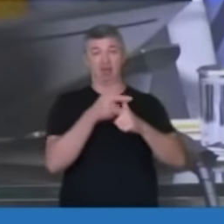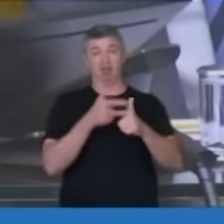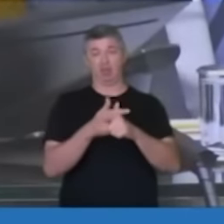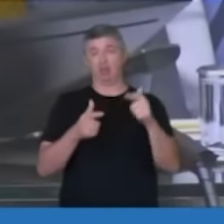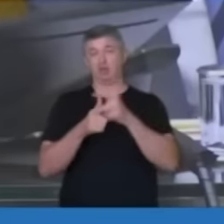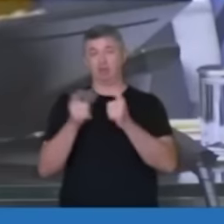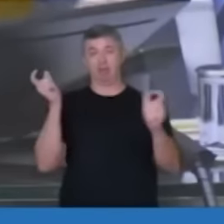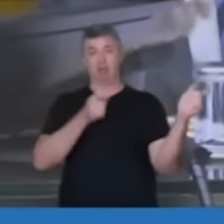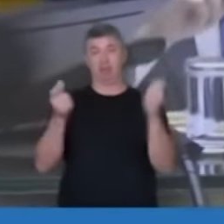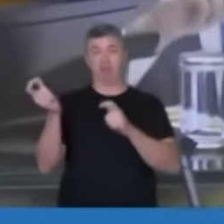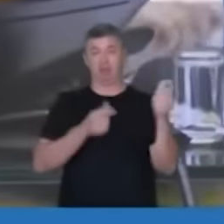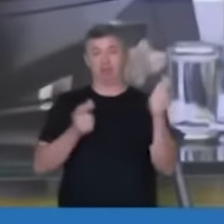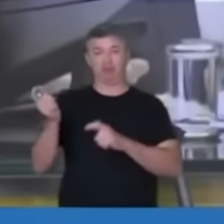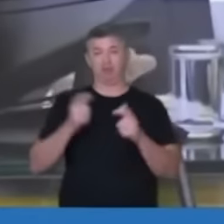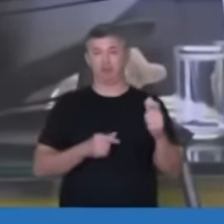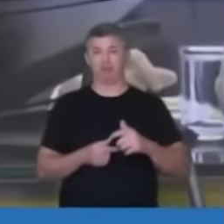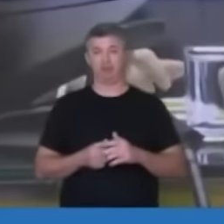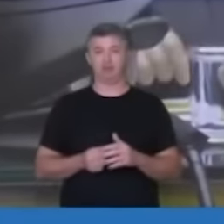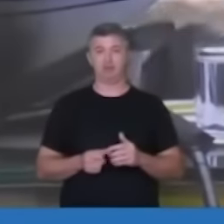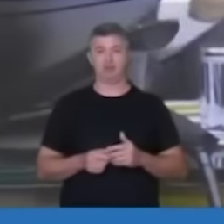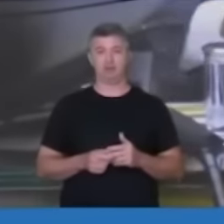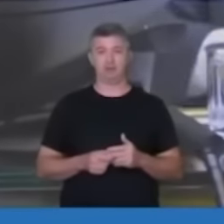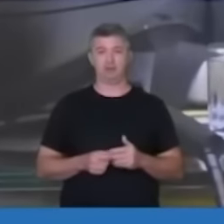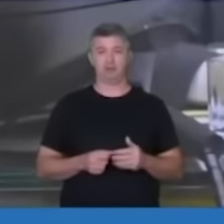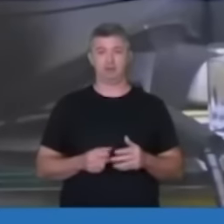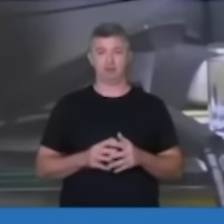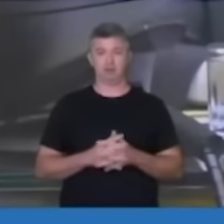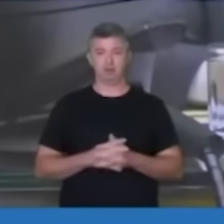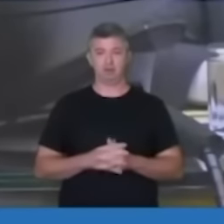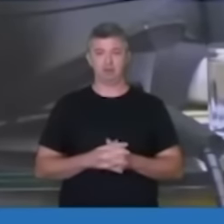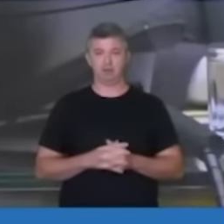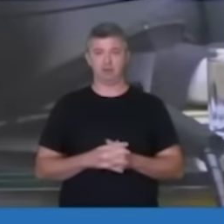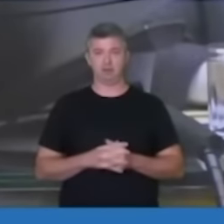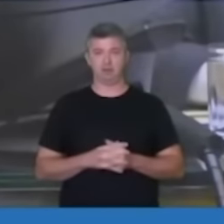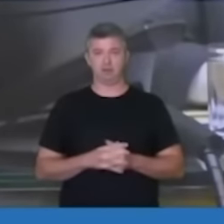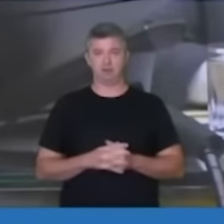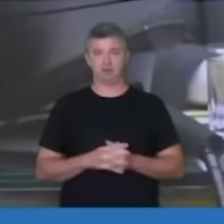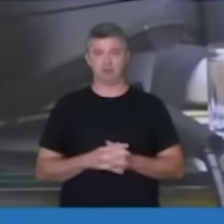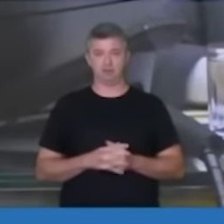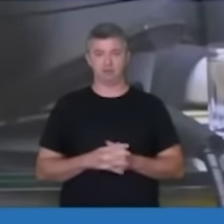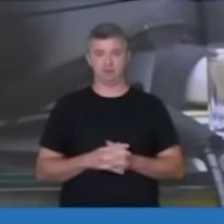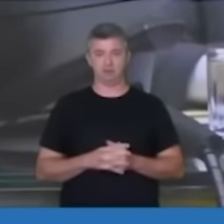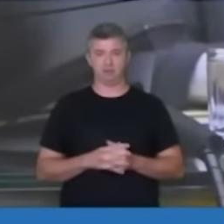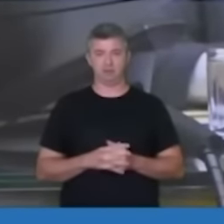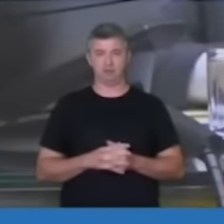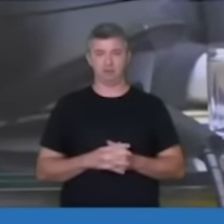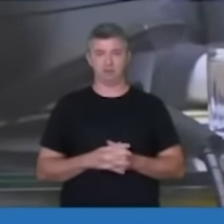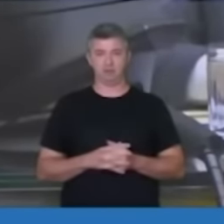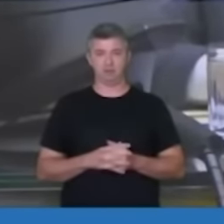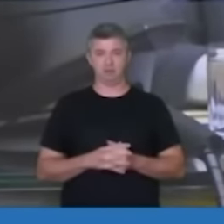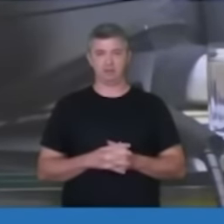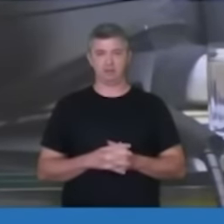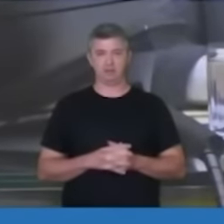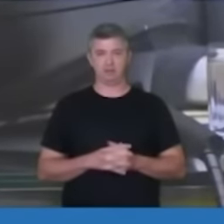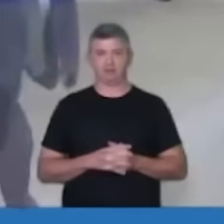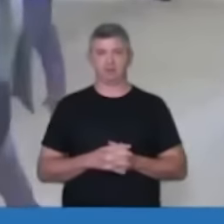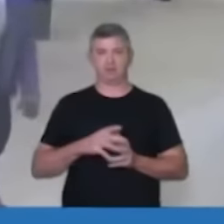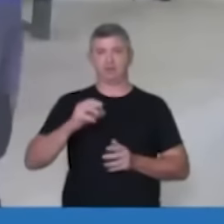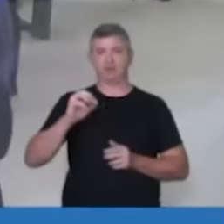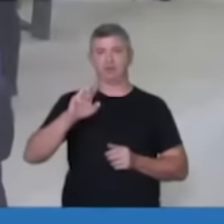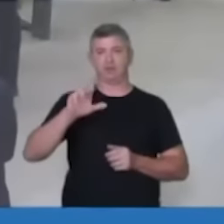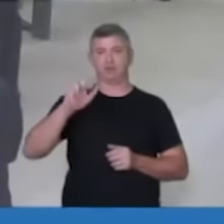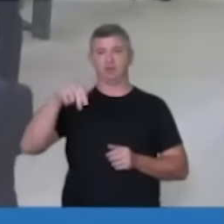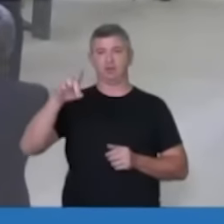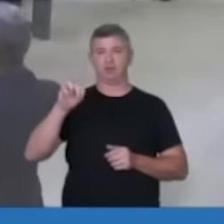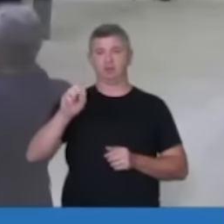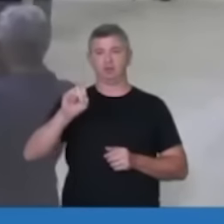ter calma nessa hora bolsonaro é a milícia a milícia Bas do bolsonaro deputado Silva com a palavra para uma questão